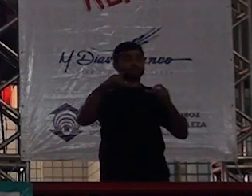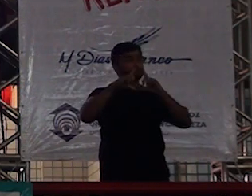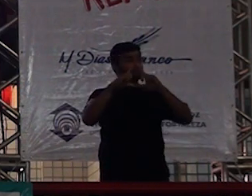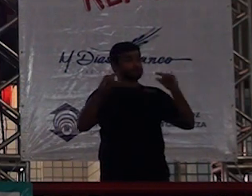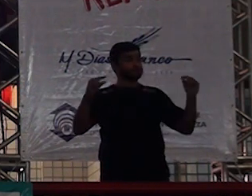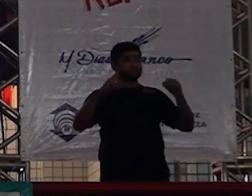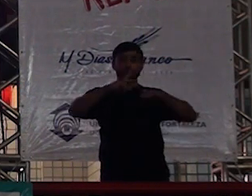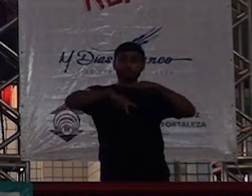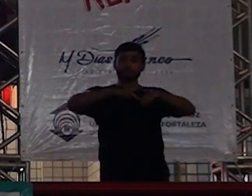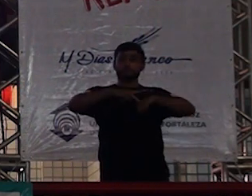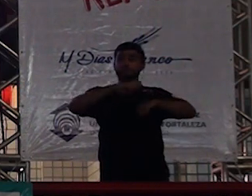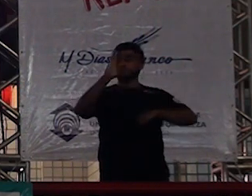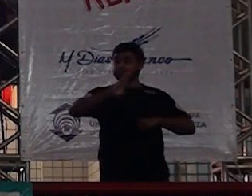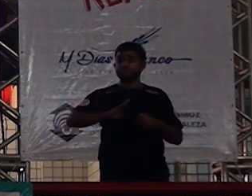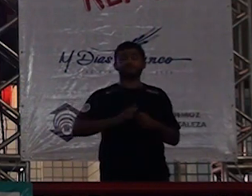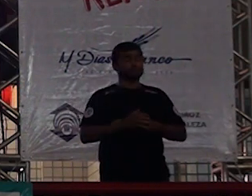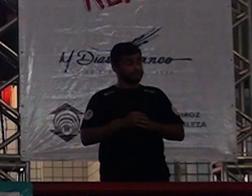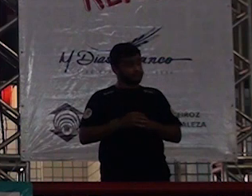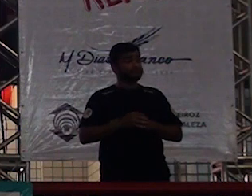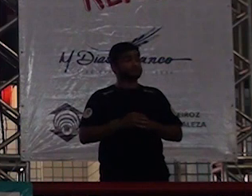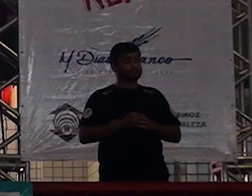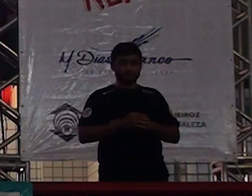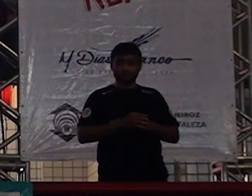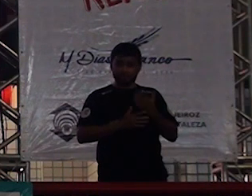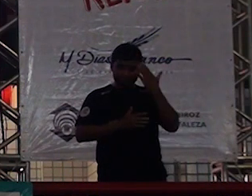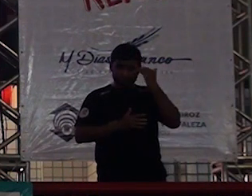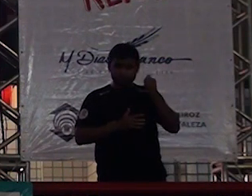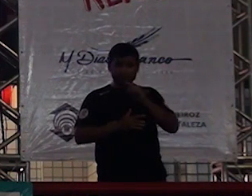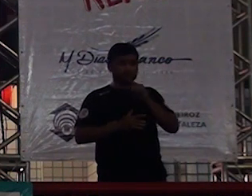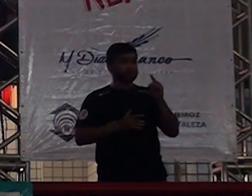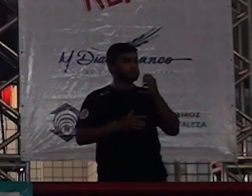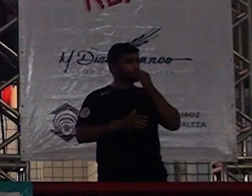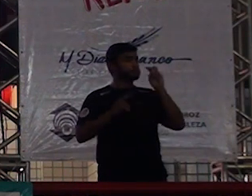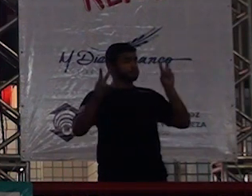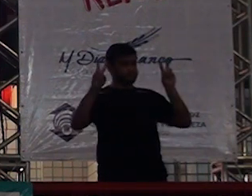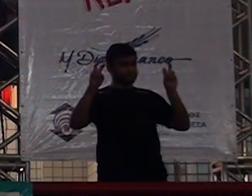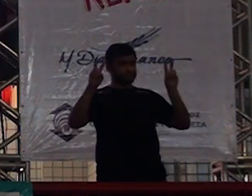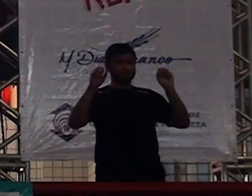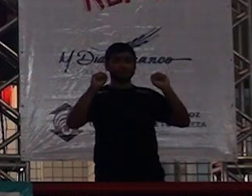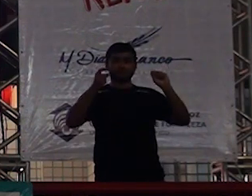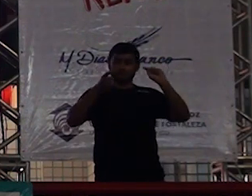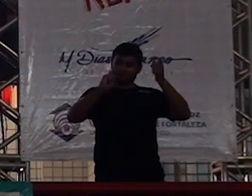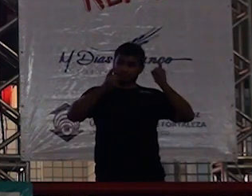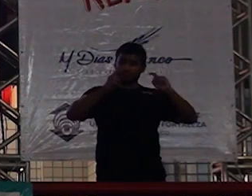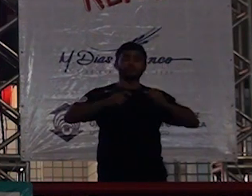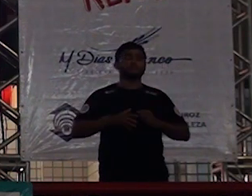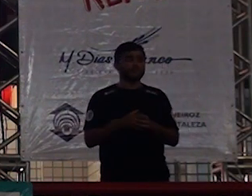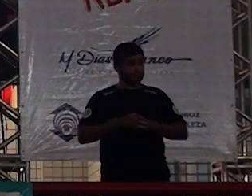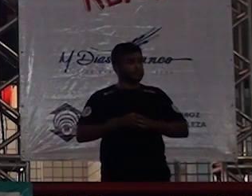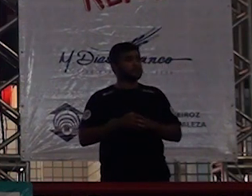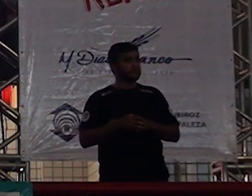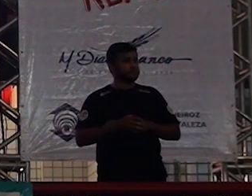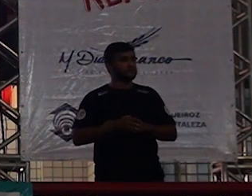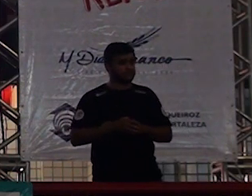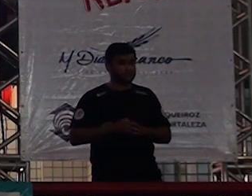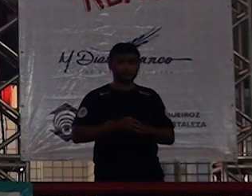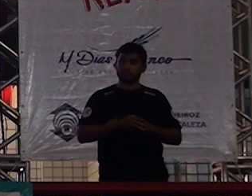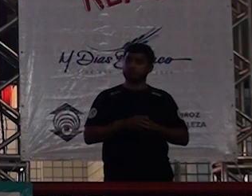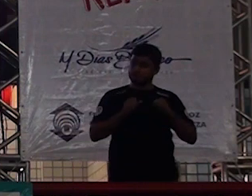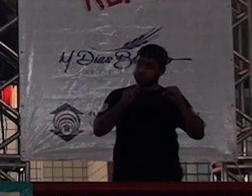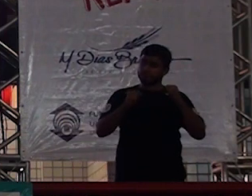nossa casa, em Brasília. Tu acha que um tema desse não pode virar discussão não, rapaz? Pode